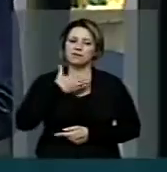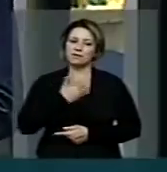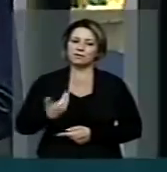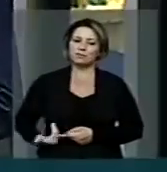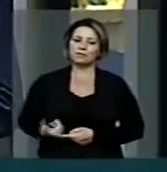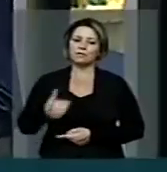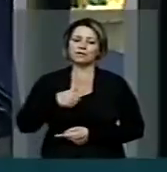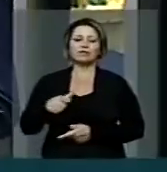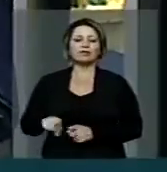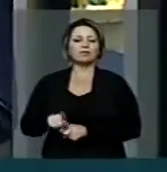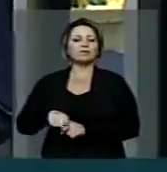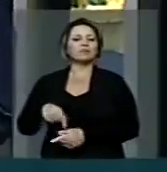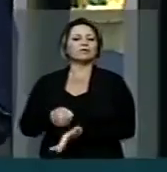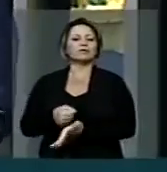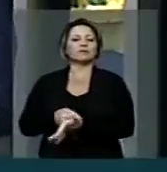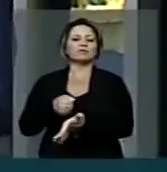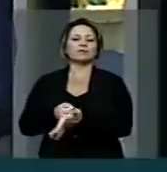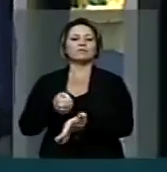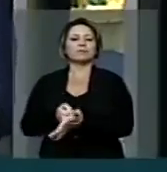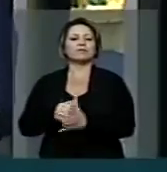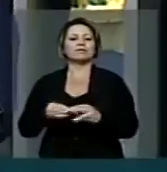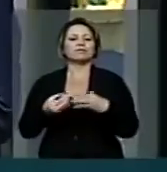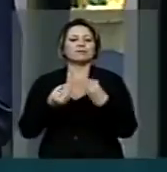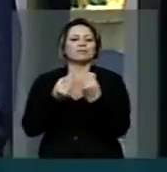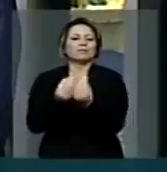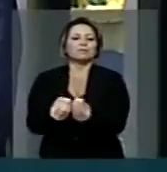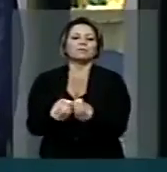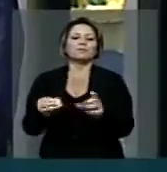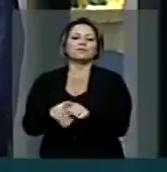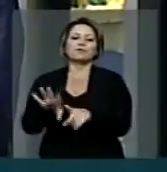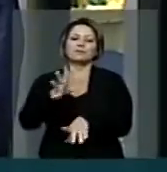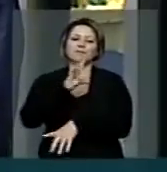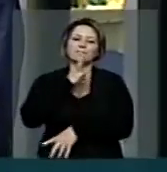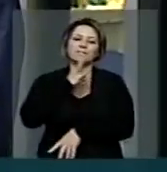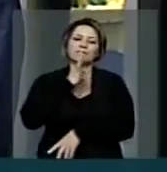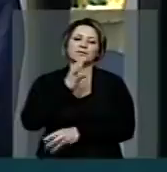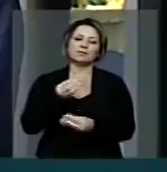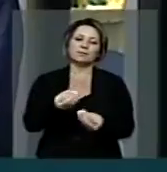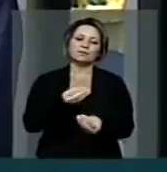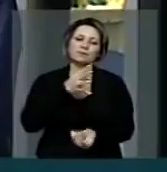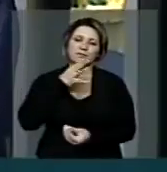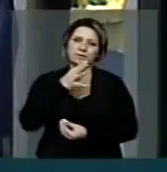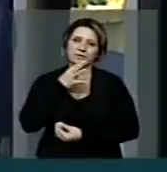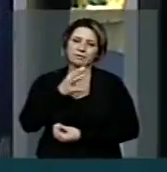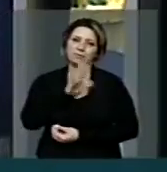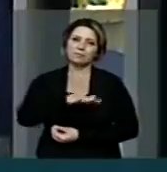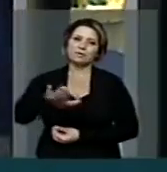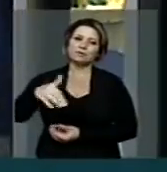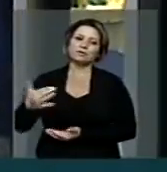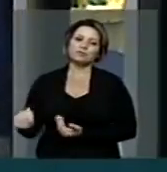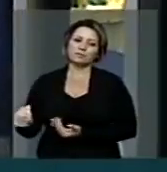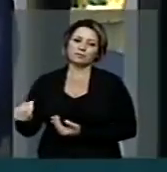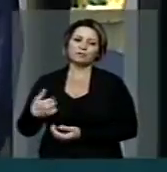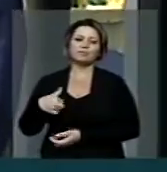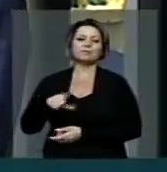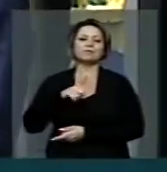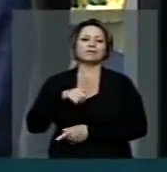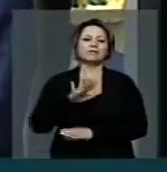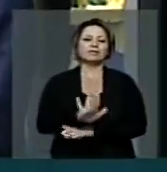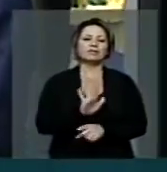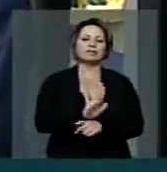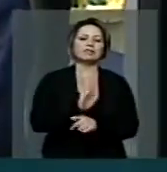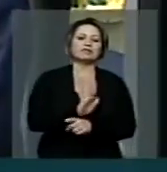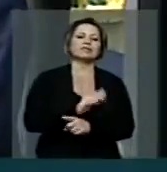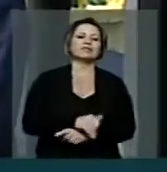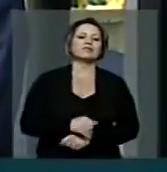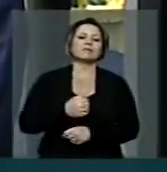públicos, temos a obrigação de oferecê-los, que é o conhecimento. Temos investido nos últimos